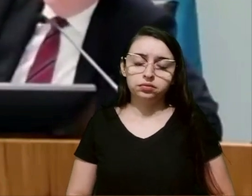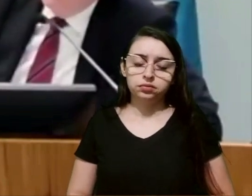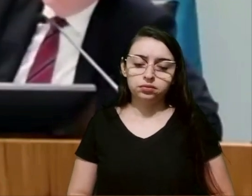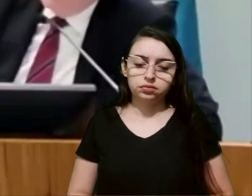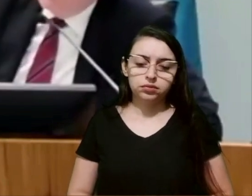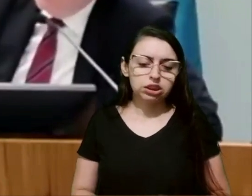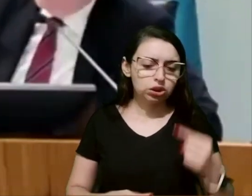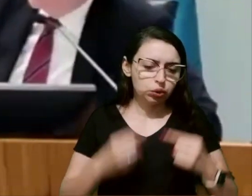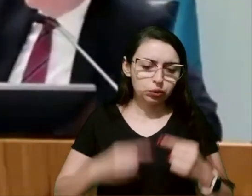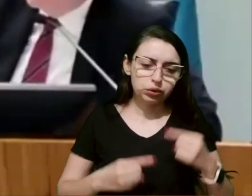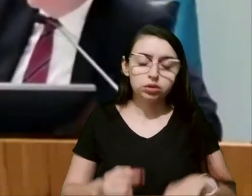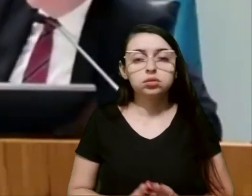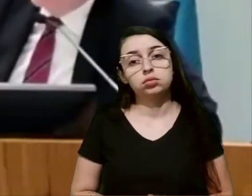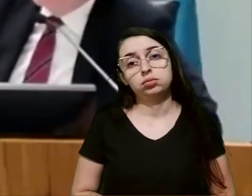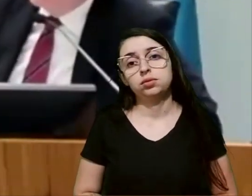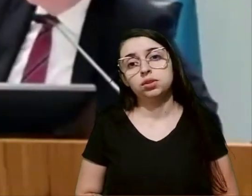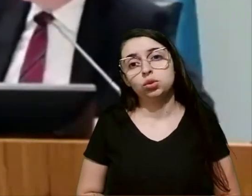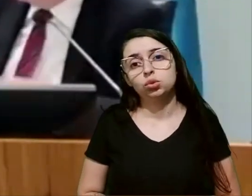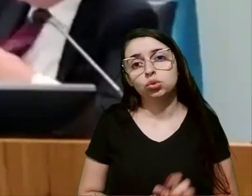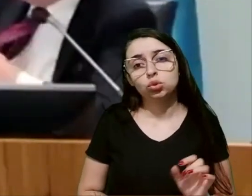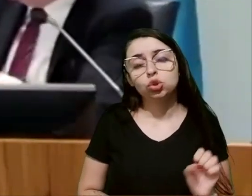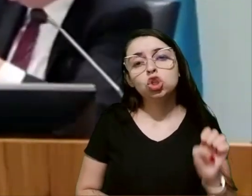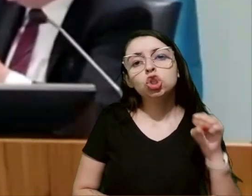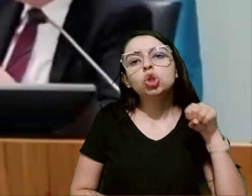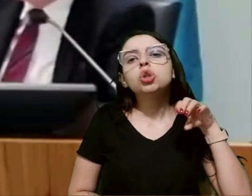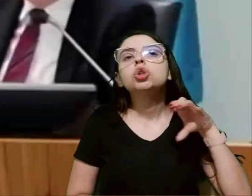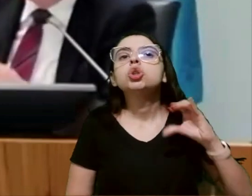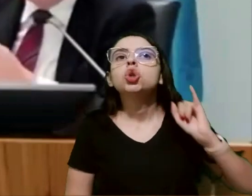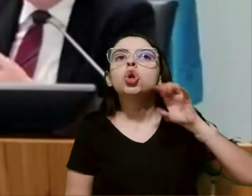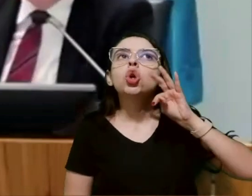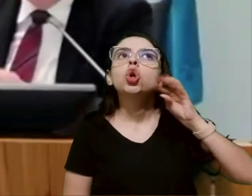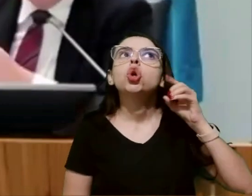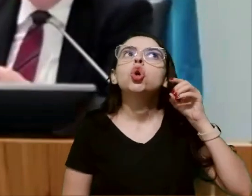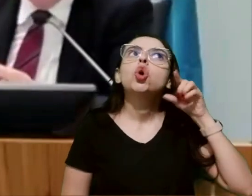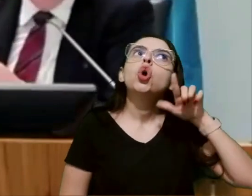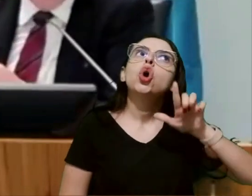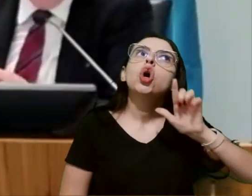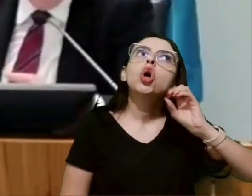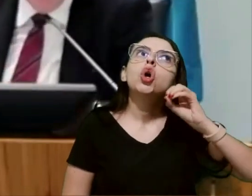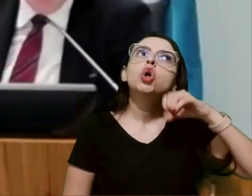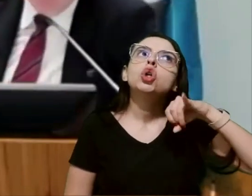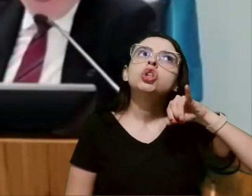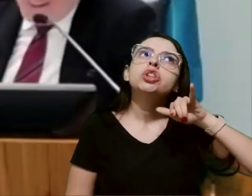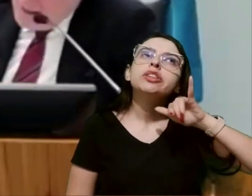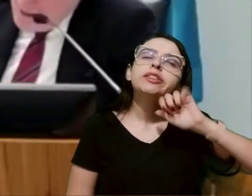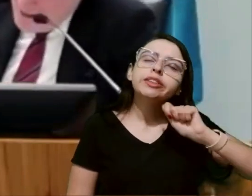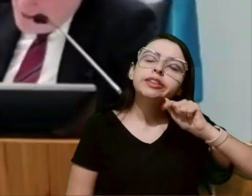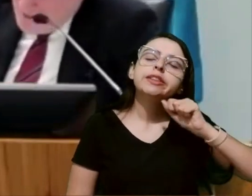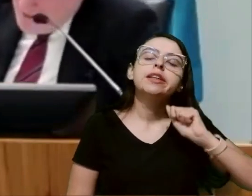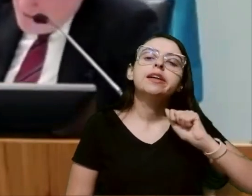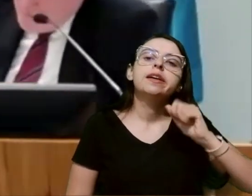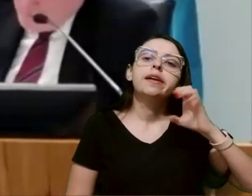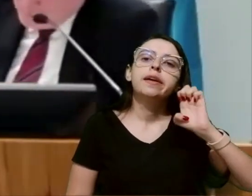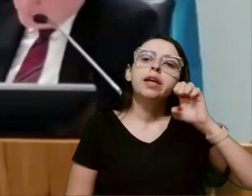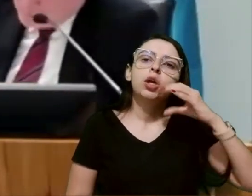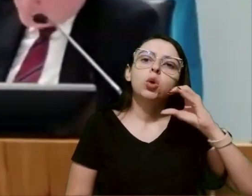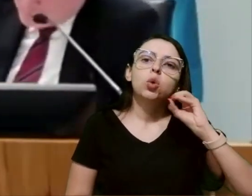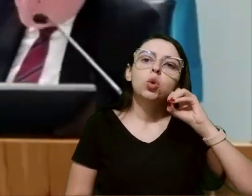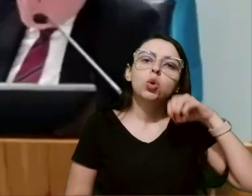Eu nem ouso discutir que nós não sociologia, economia, é,